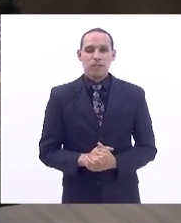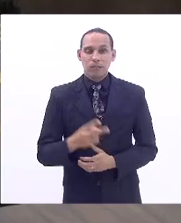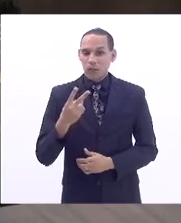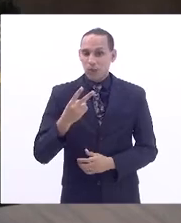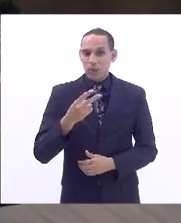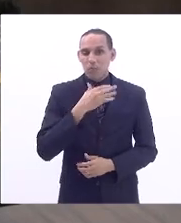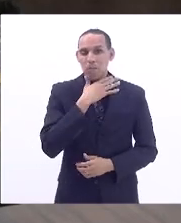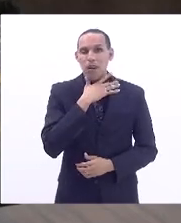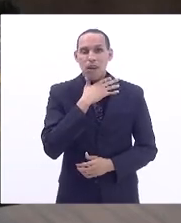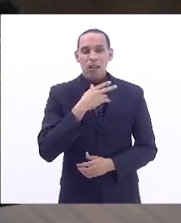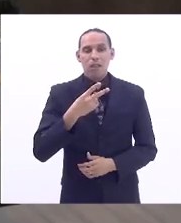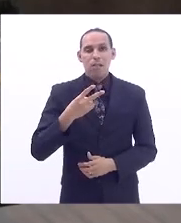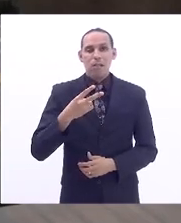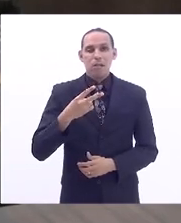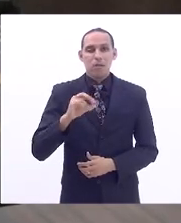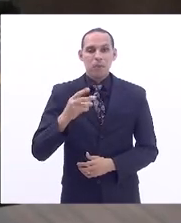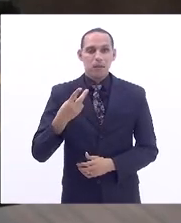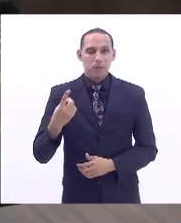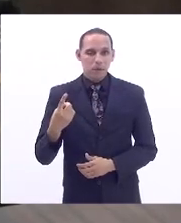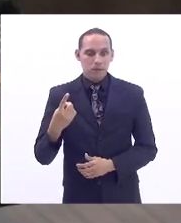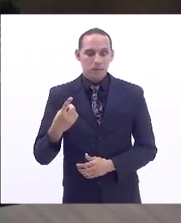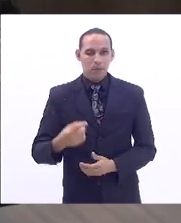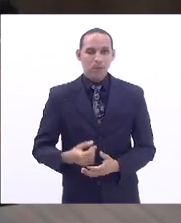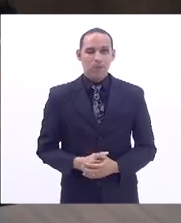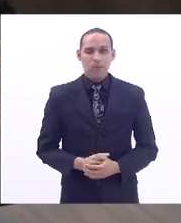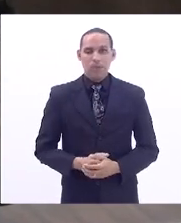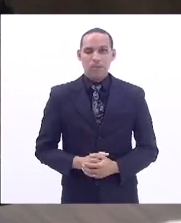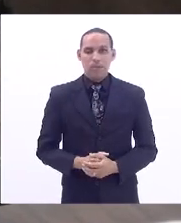12 de Março de 2011